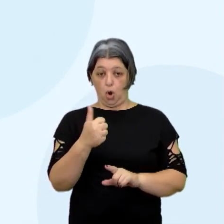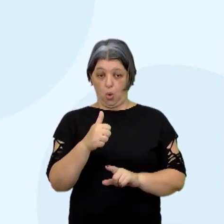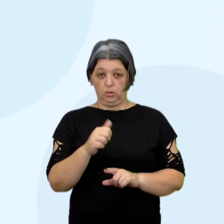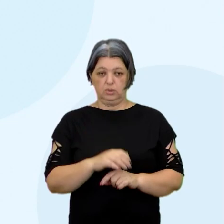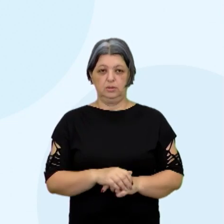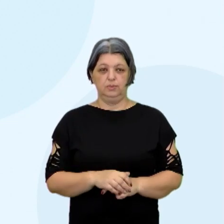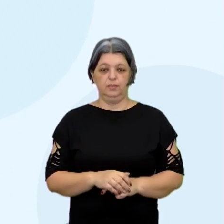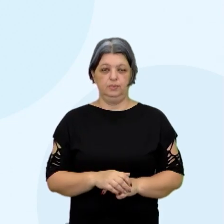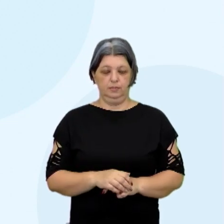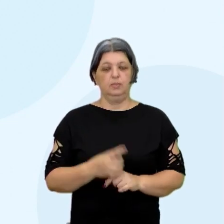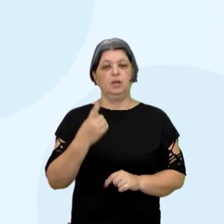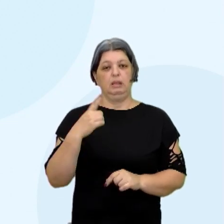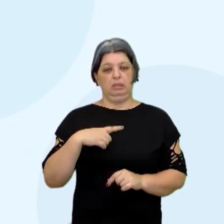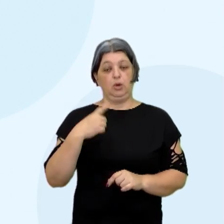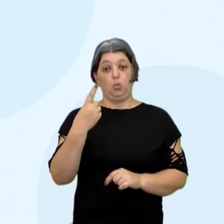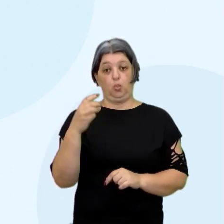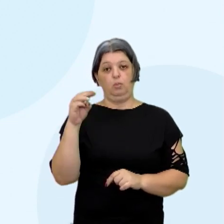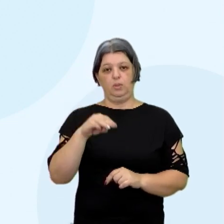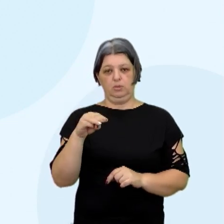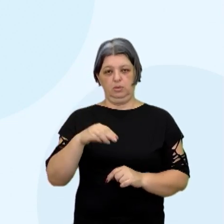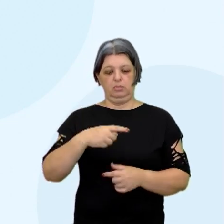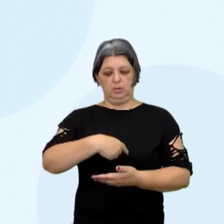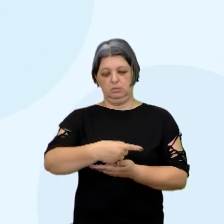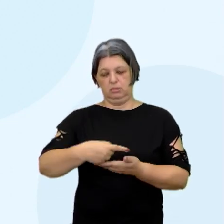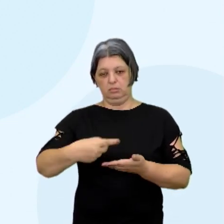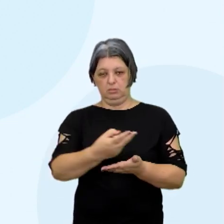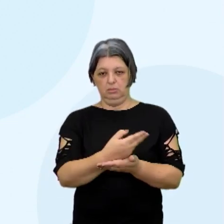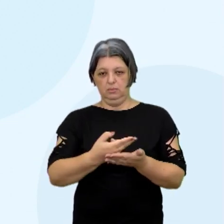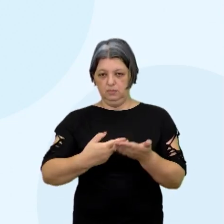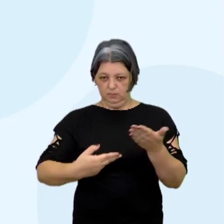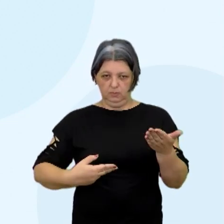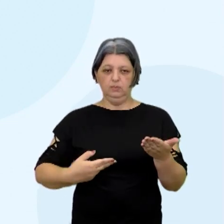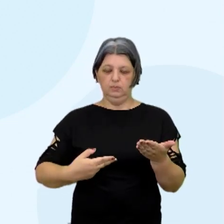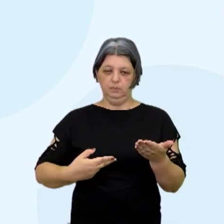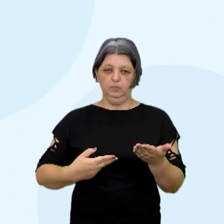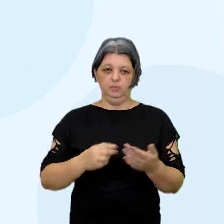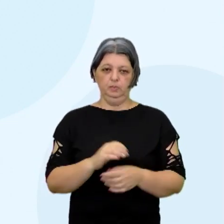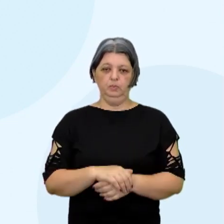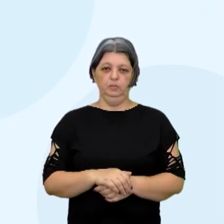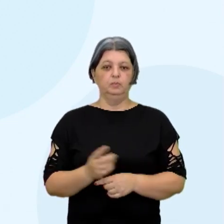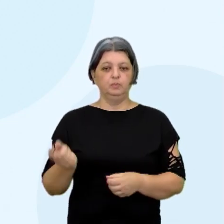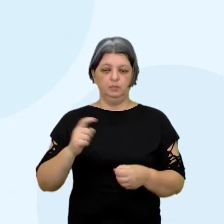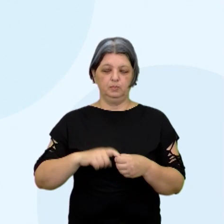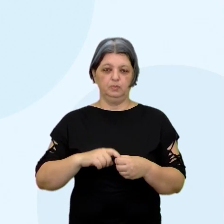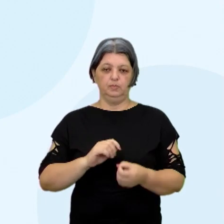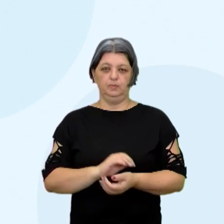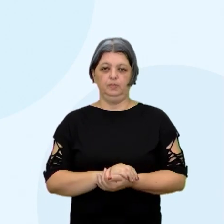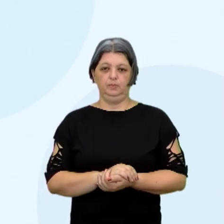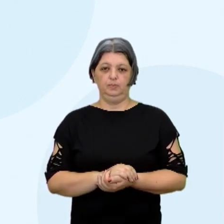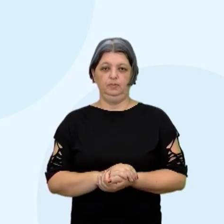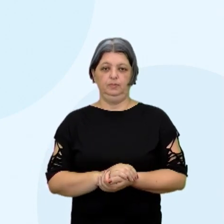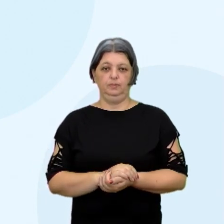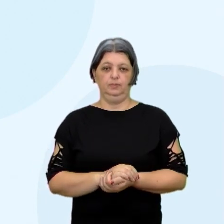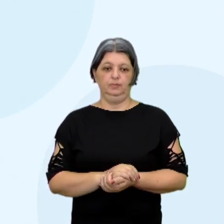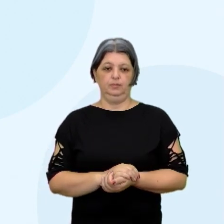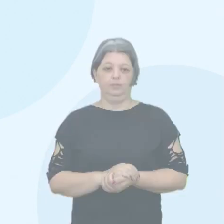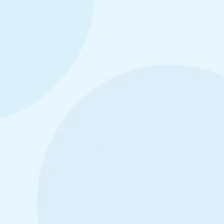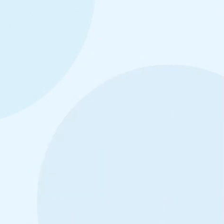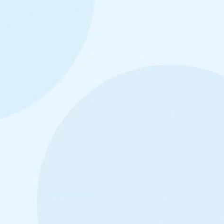telinha Mas vocês vão ter um minuto para colocar no caderno de vocês esse esse é Oi e a gente já volta